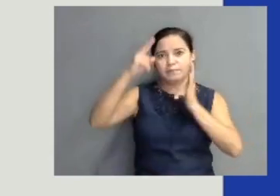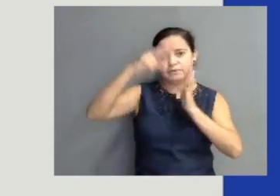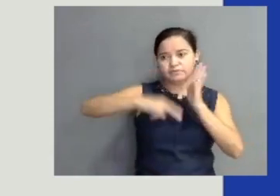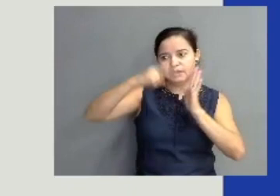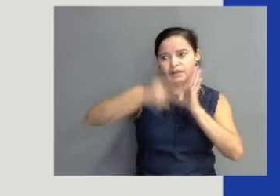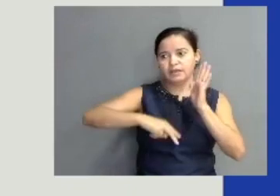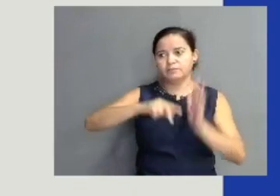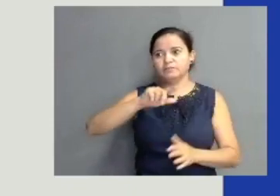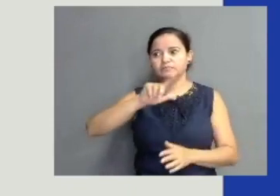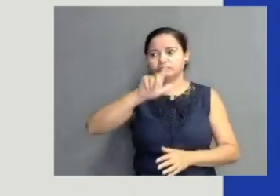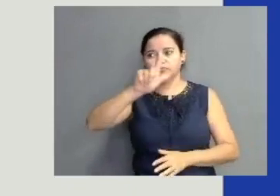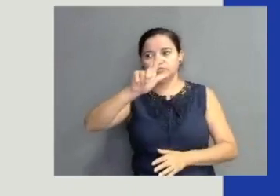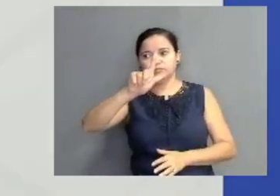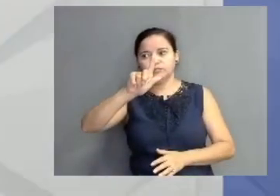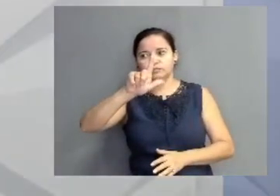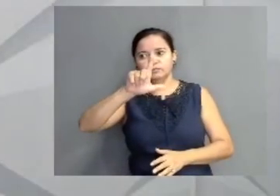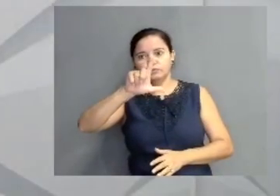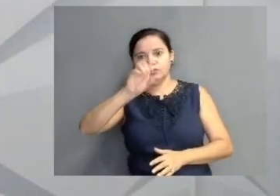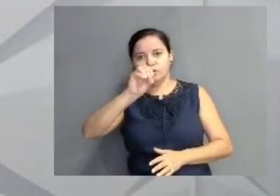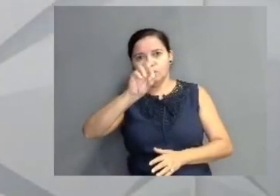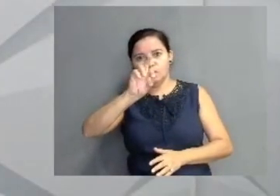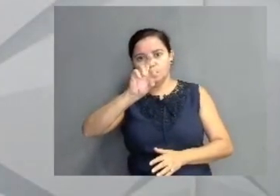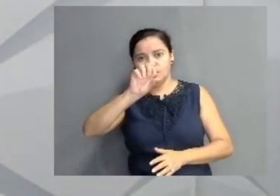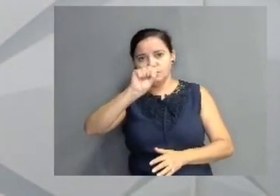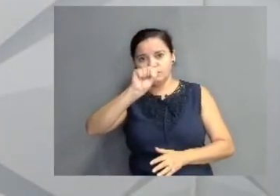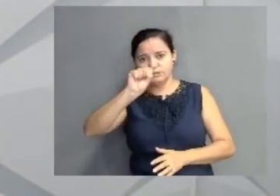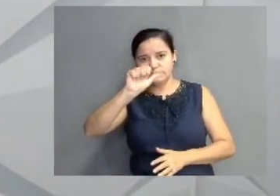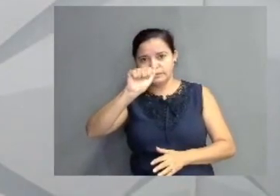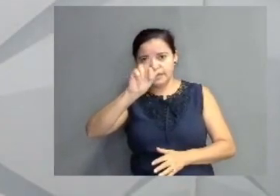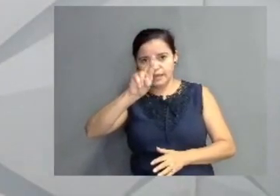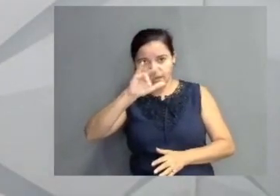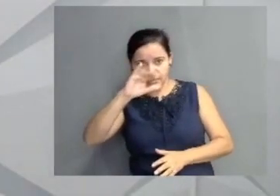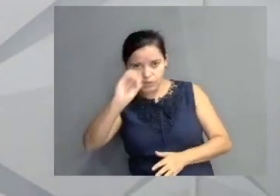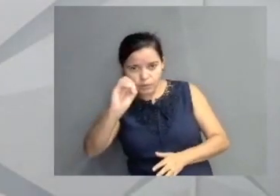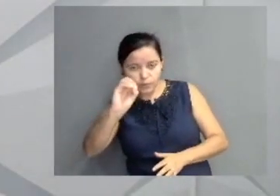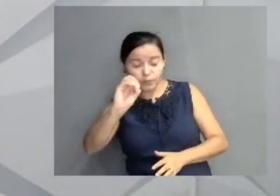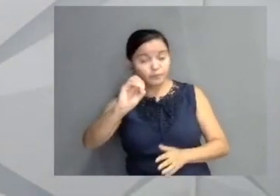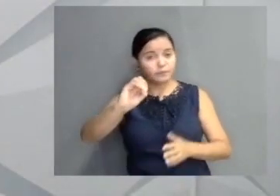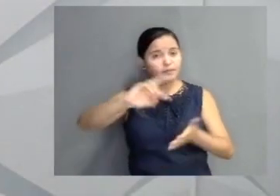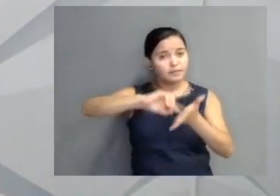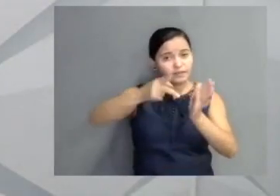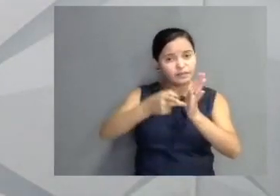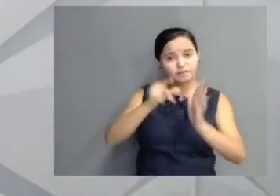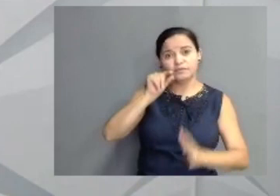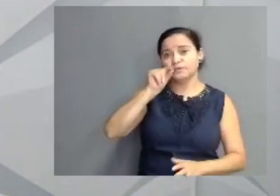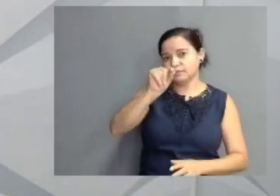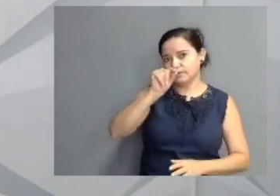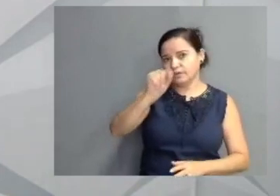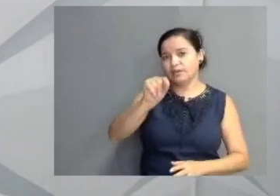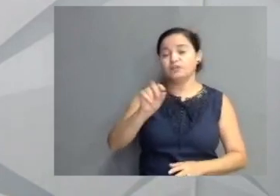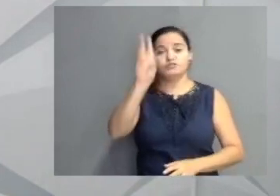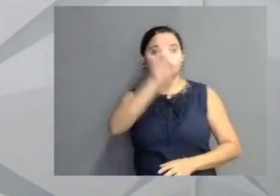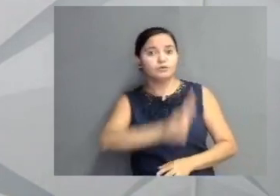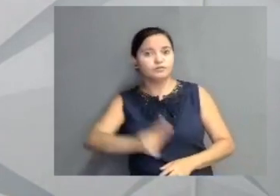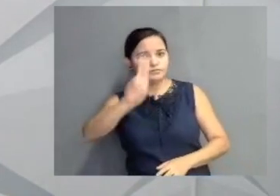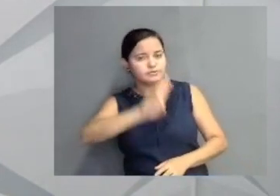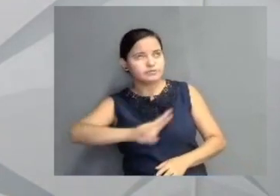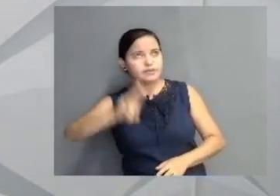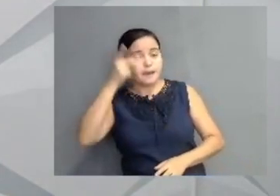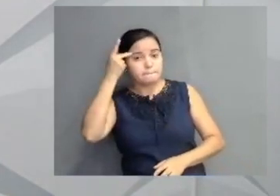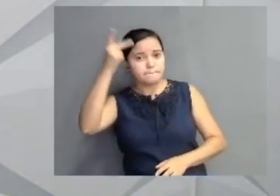é um glossário? Para a gente introduzir essa temática, né, um glossário é uma ferramenta que nós utilizamos